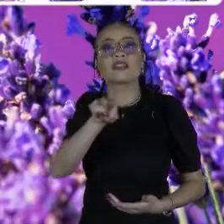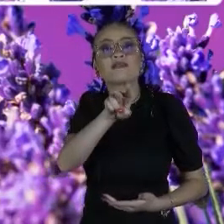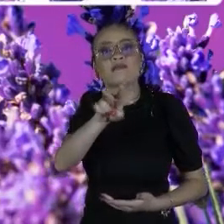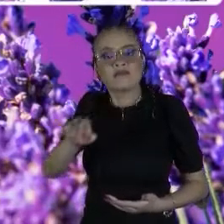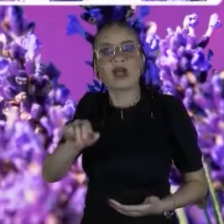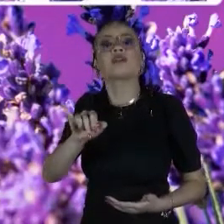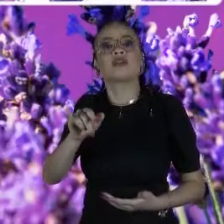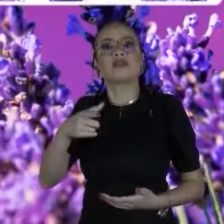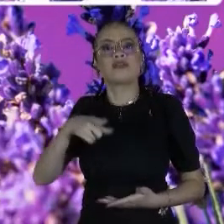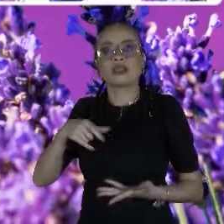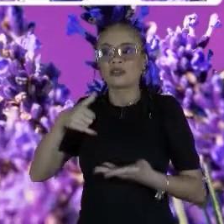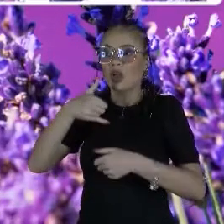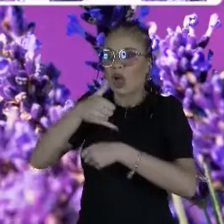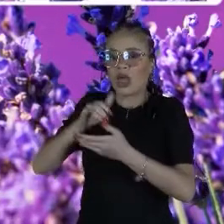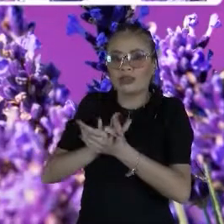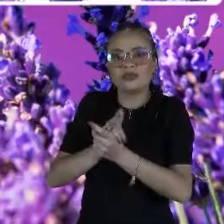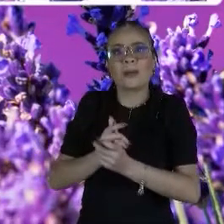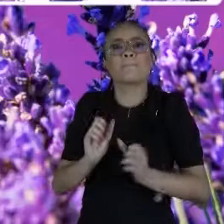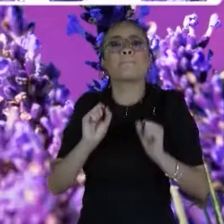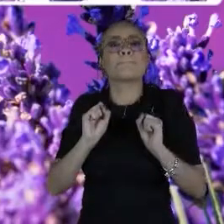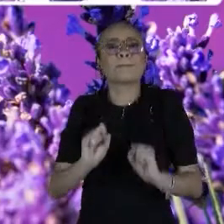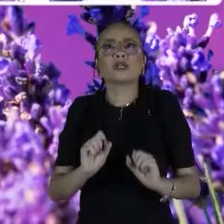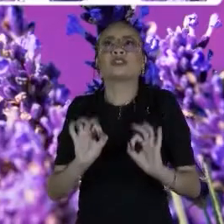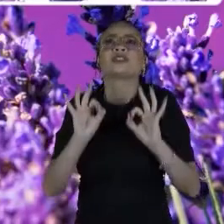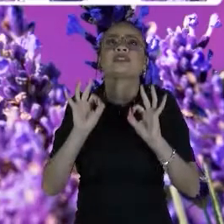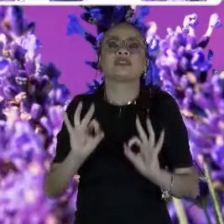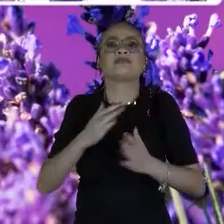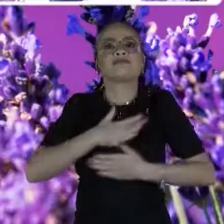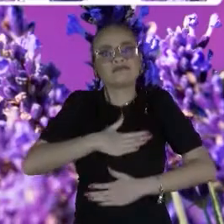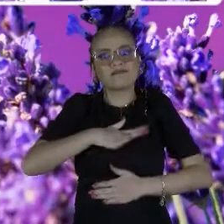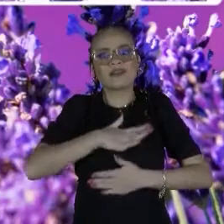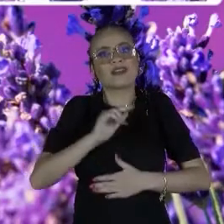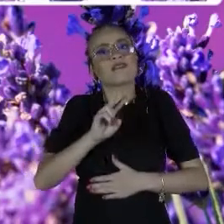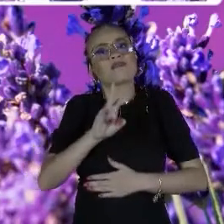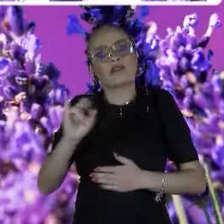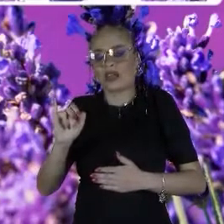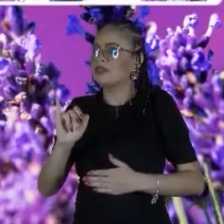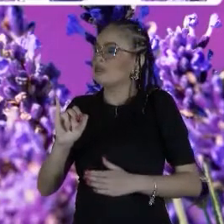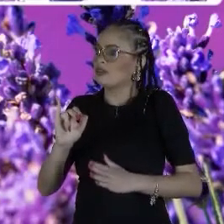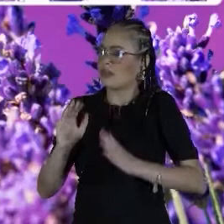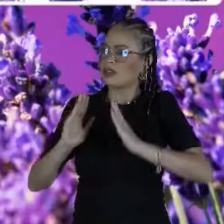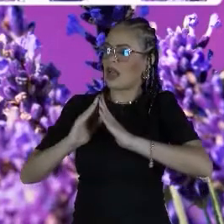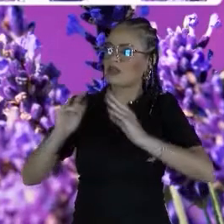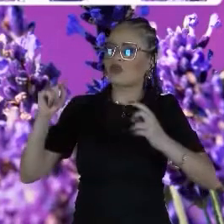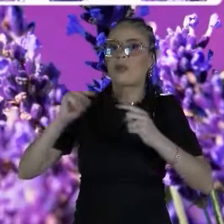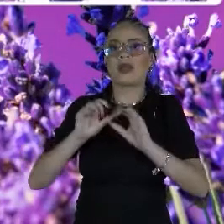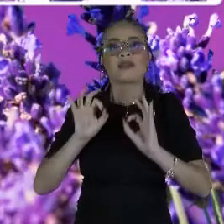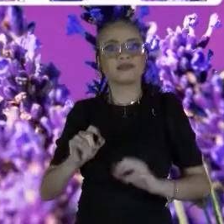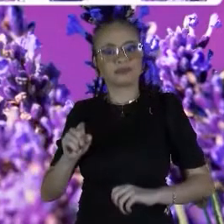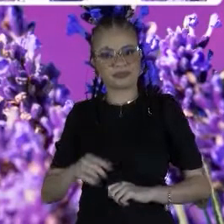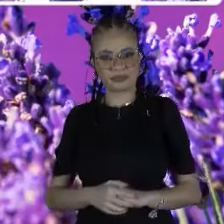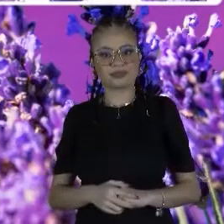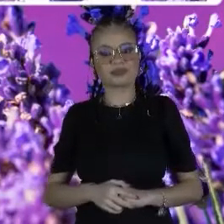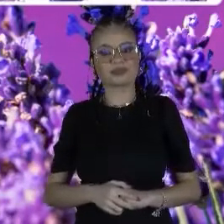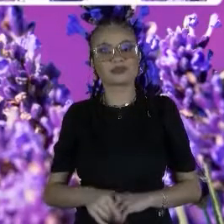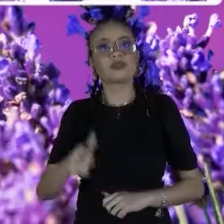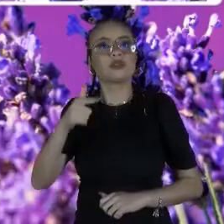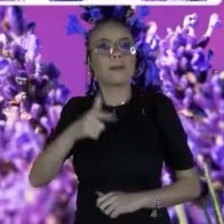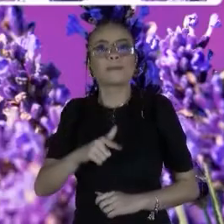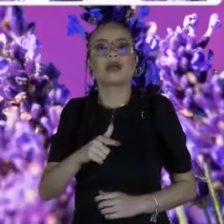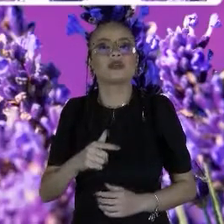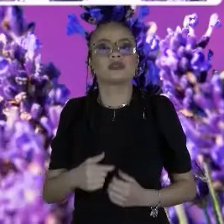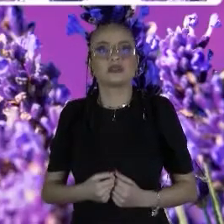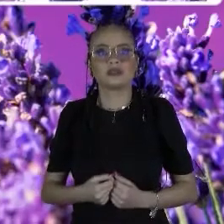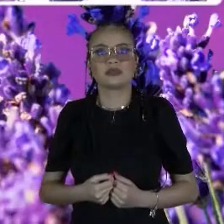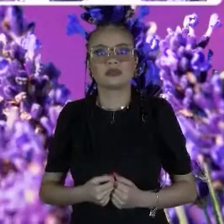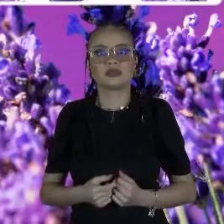uma licença ao da terra Você tem certeza e tranquilidade do que você está levando para sua casa a gente também tem a questão do